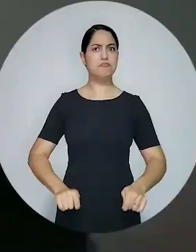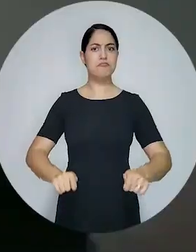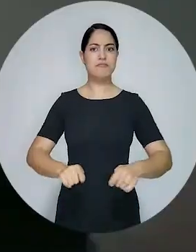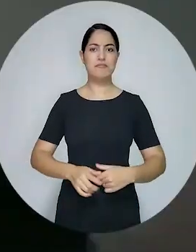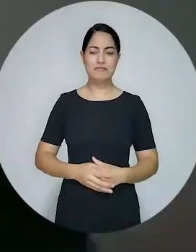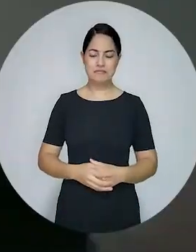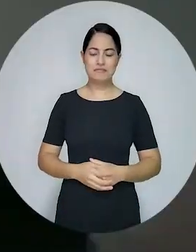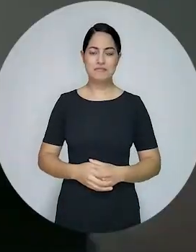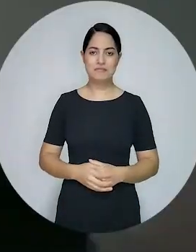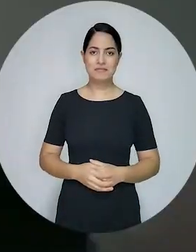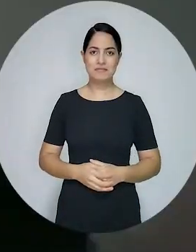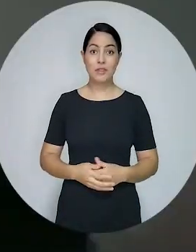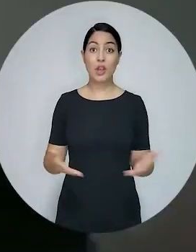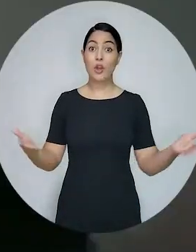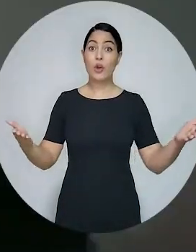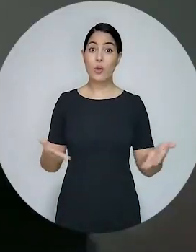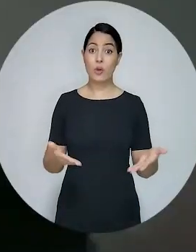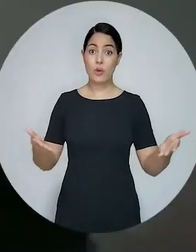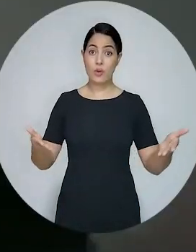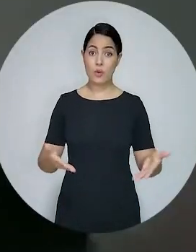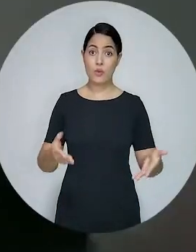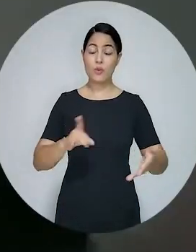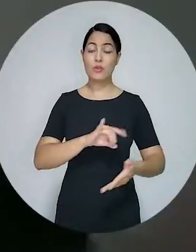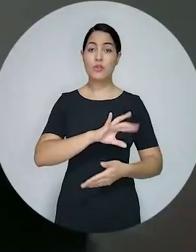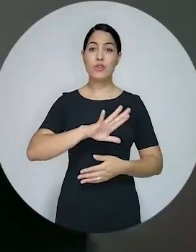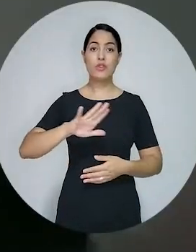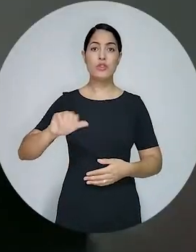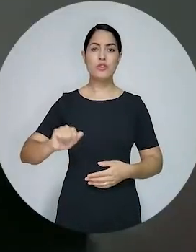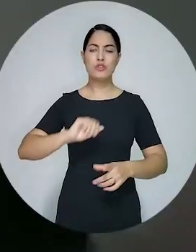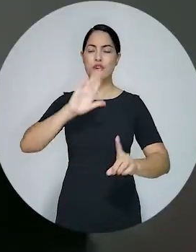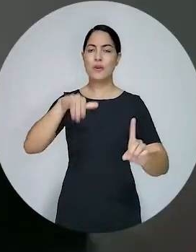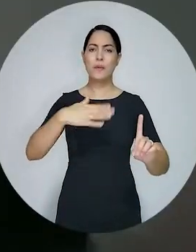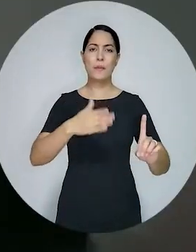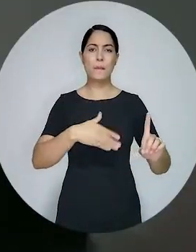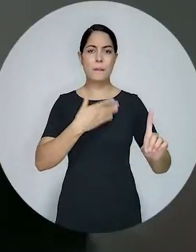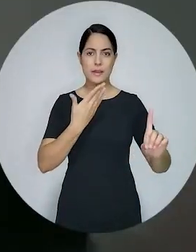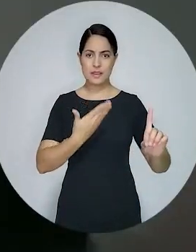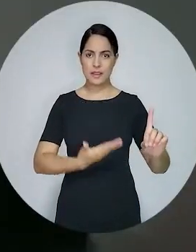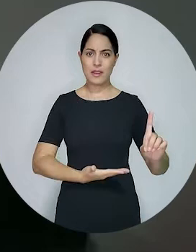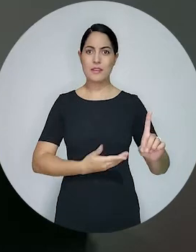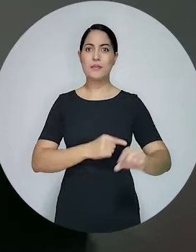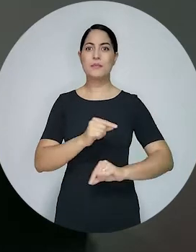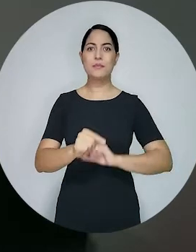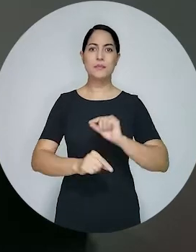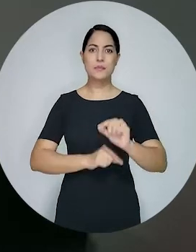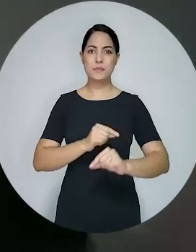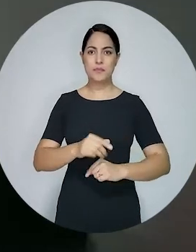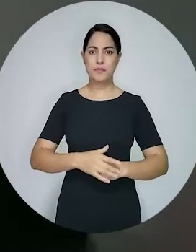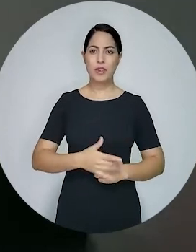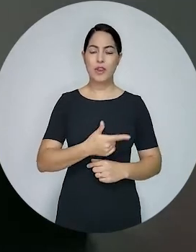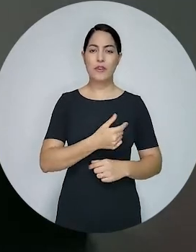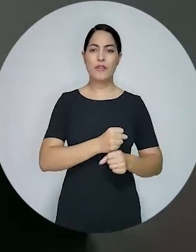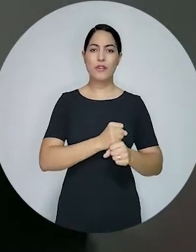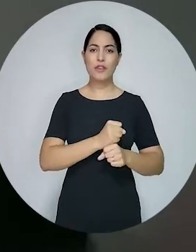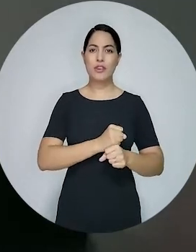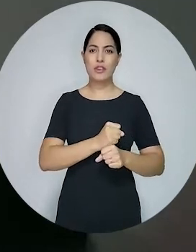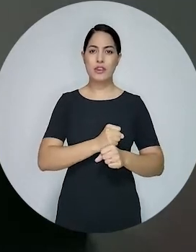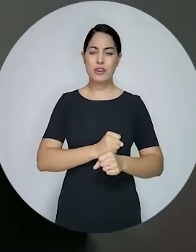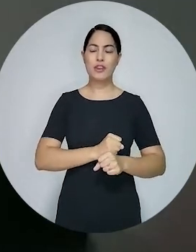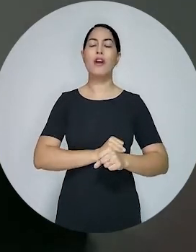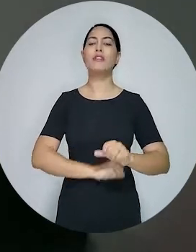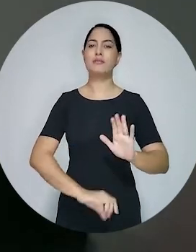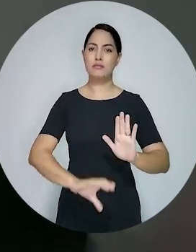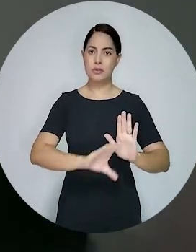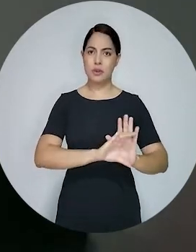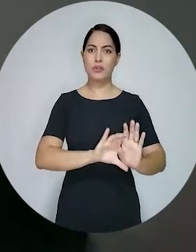sociais. Nesta data em que prestamos uma justa homenagem às 2 décadas de vigência do Código Civil, a OAB